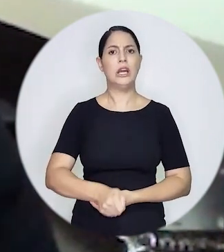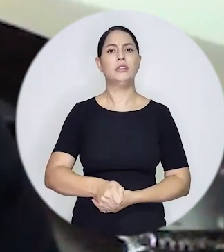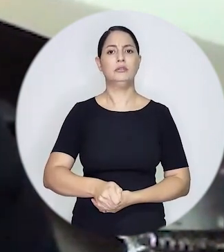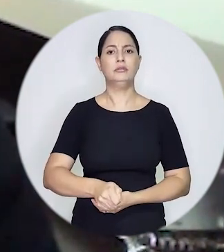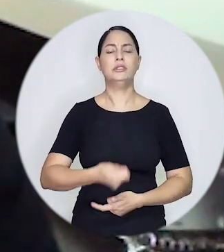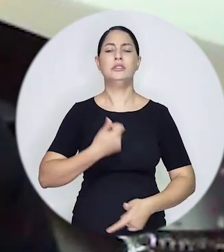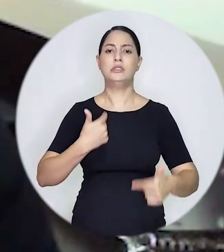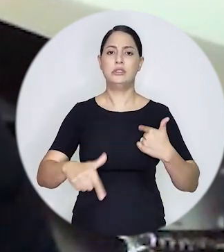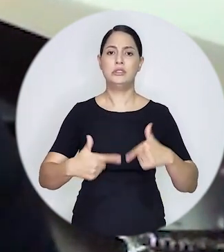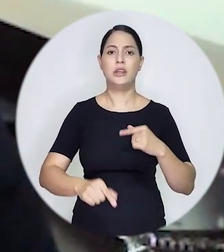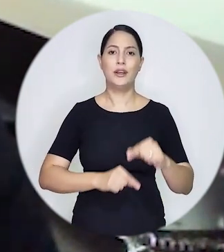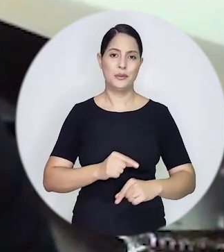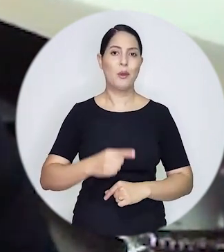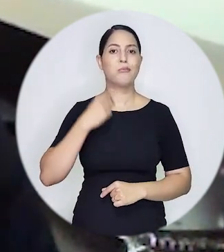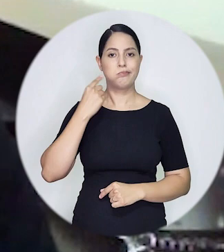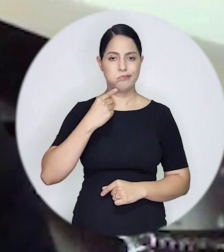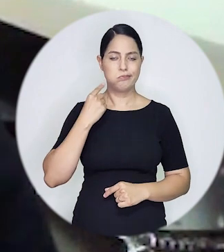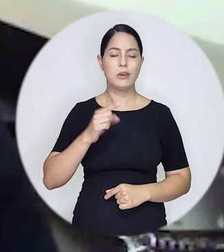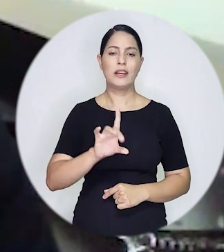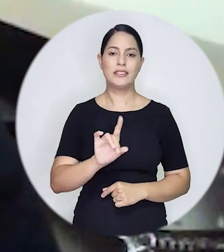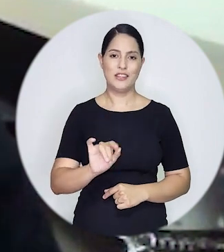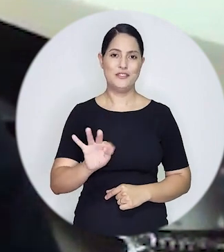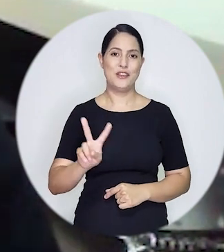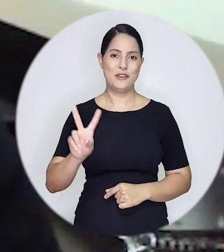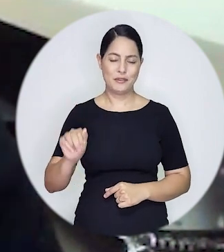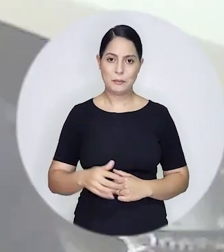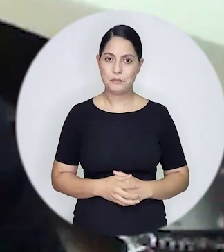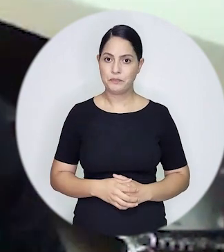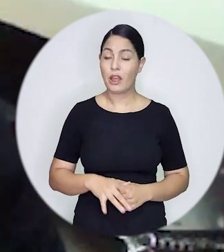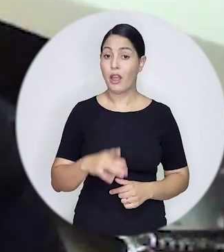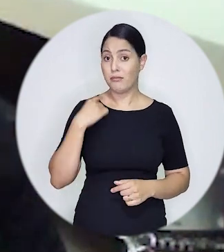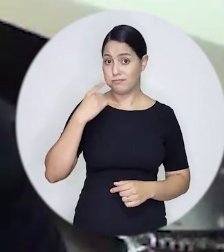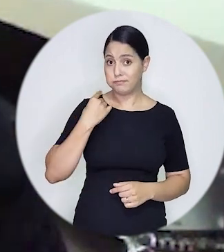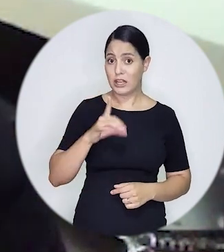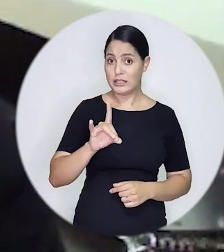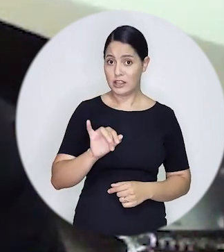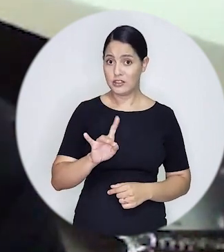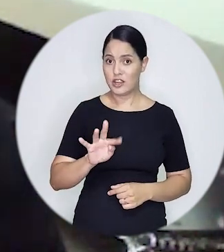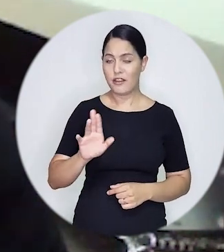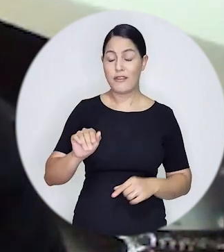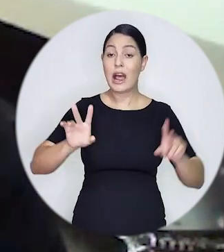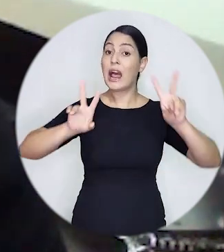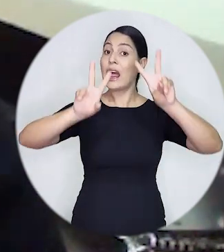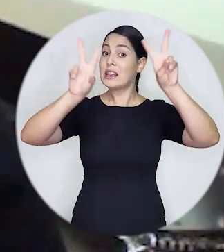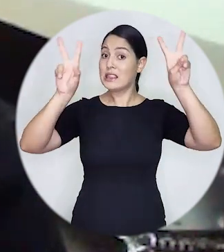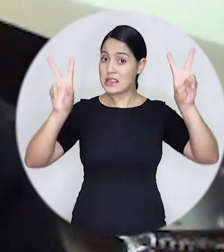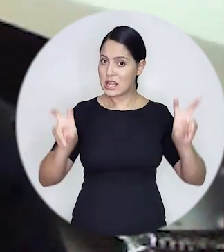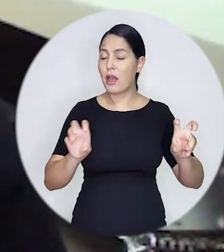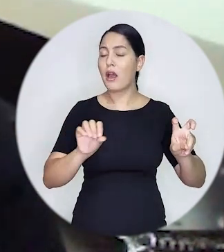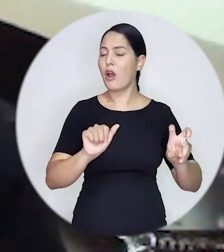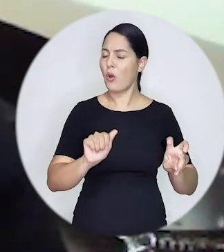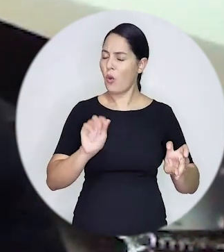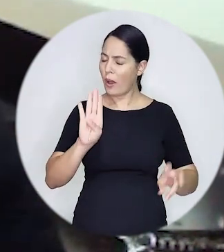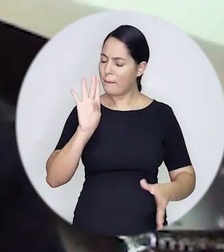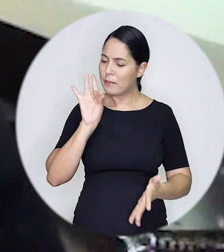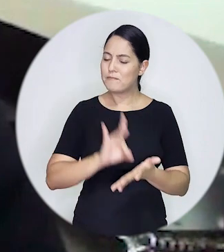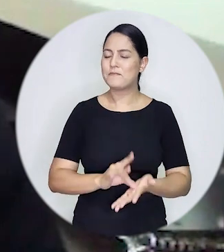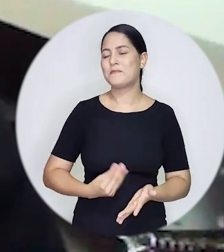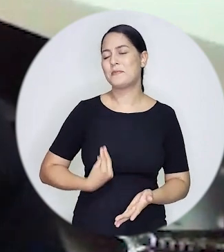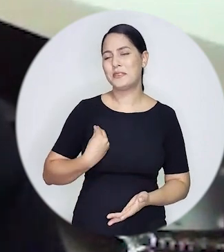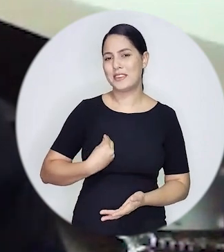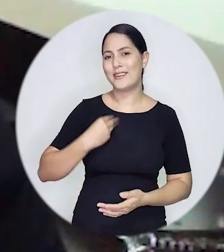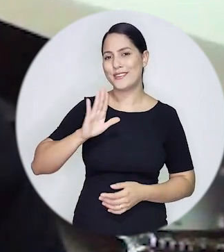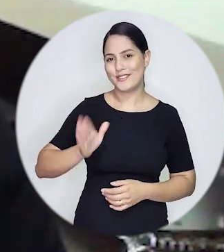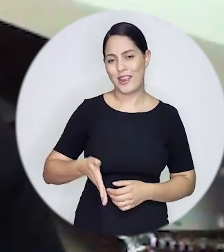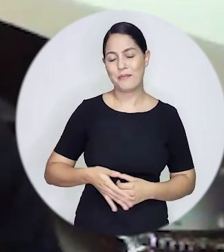testado e com sucesso, que é a advocacia dativa. A advocacia dativa já é um tema presente dentro da Ordem